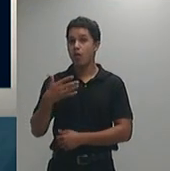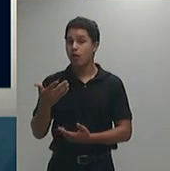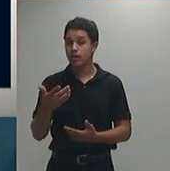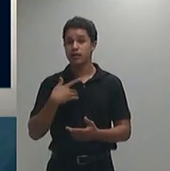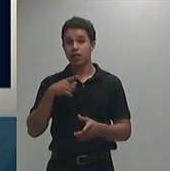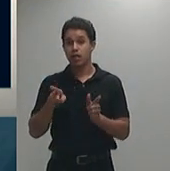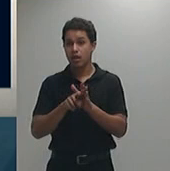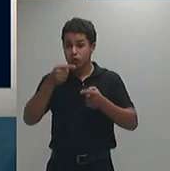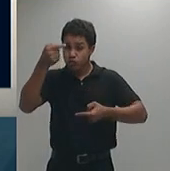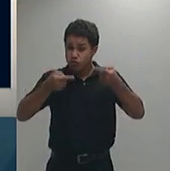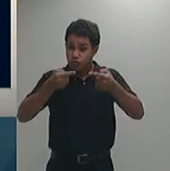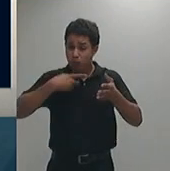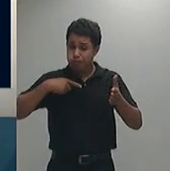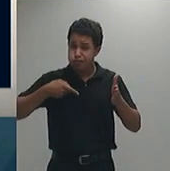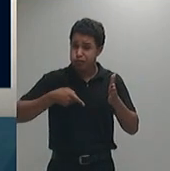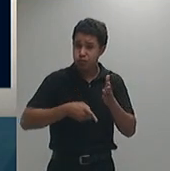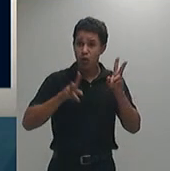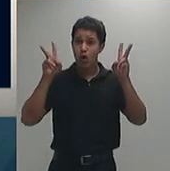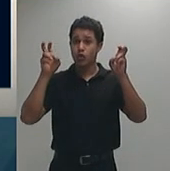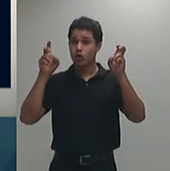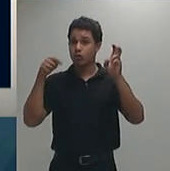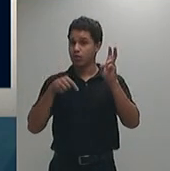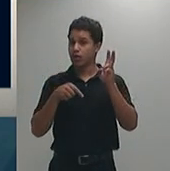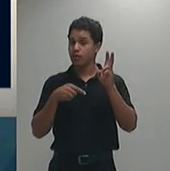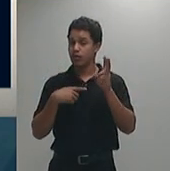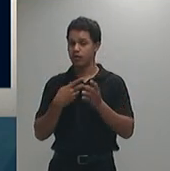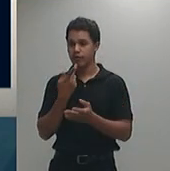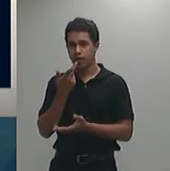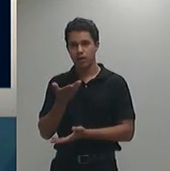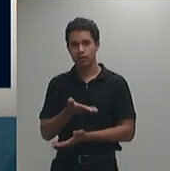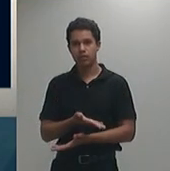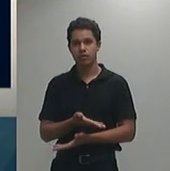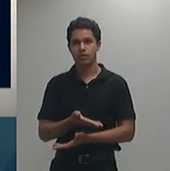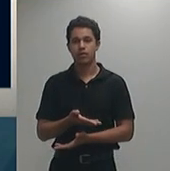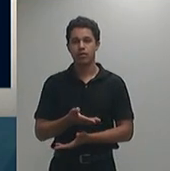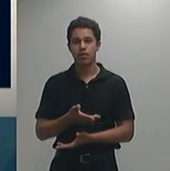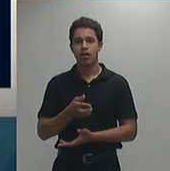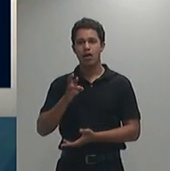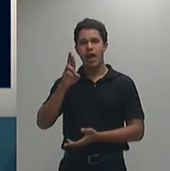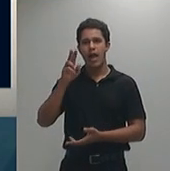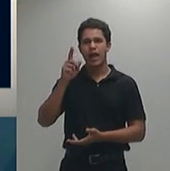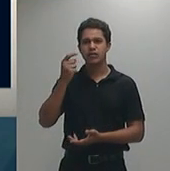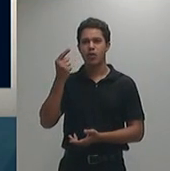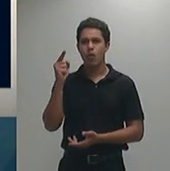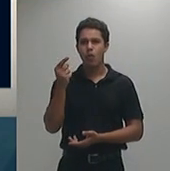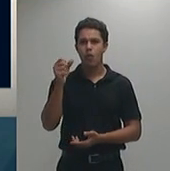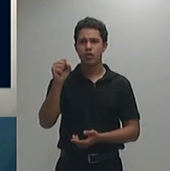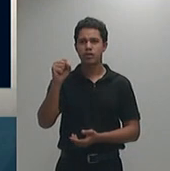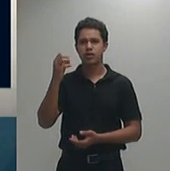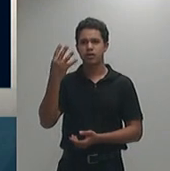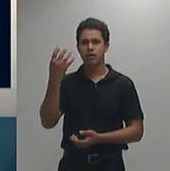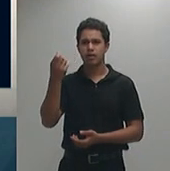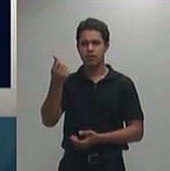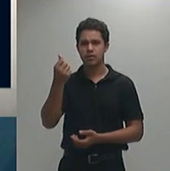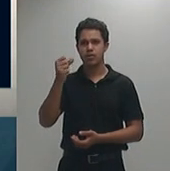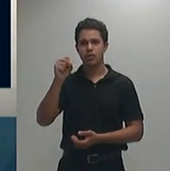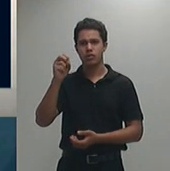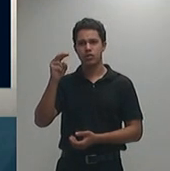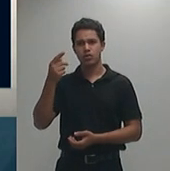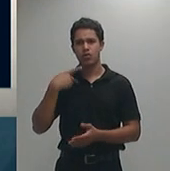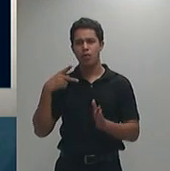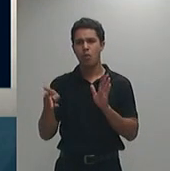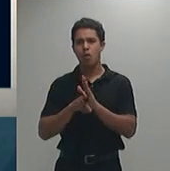discussão aprofundada sobre o tema ora em apreciação o resto de um 846 502 relator